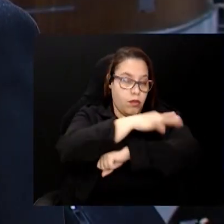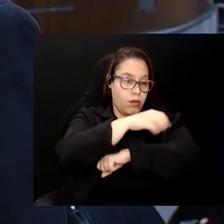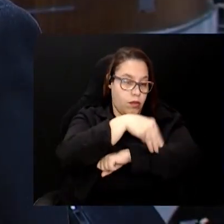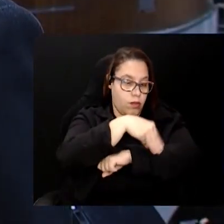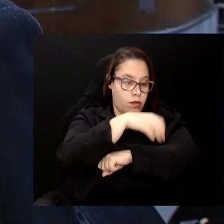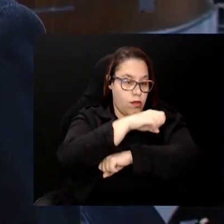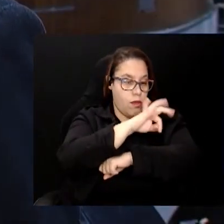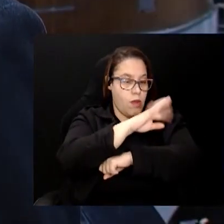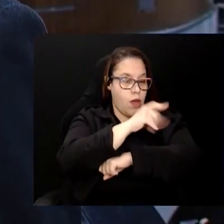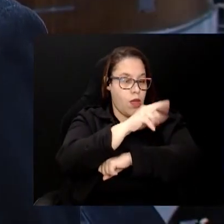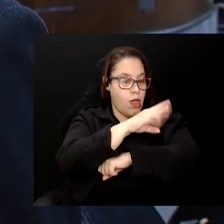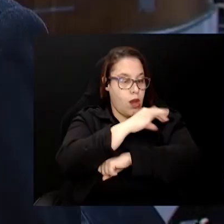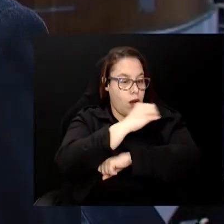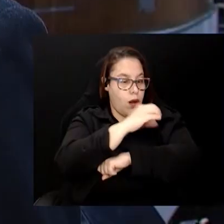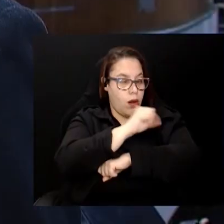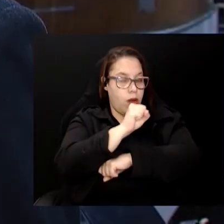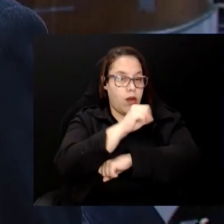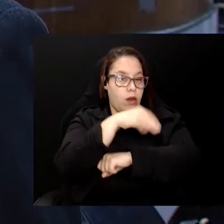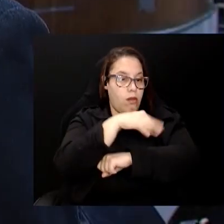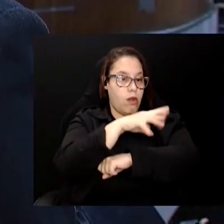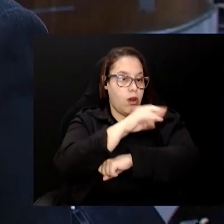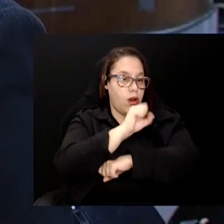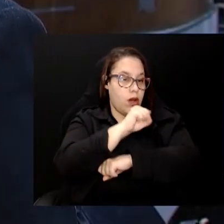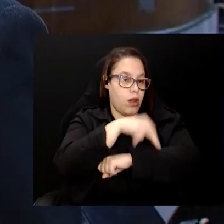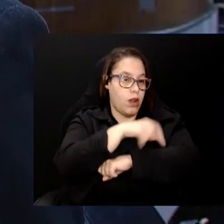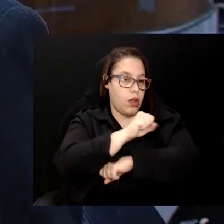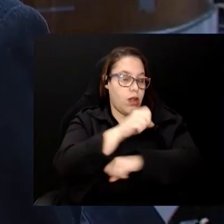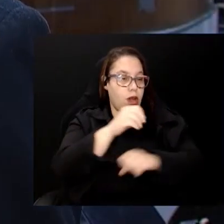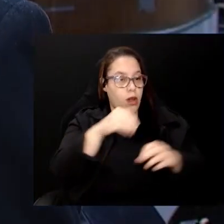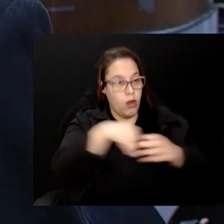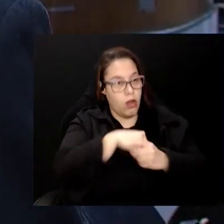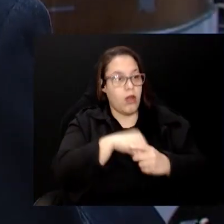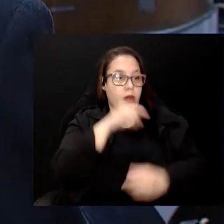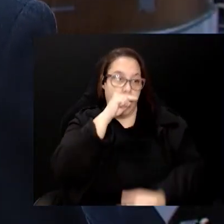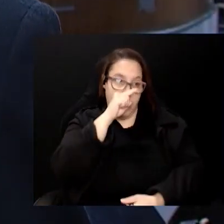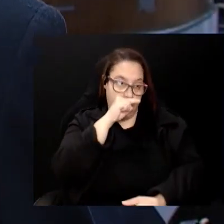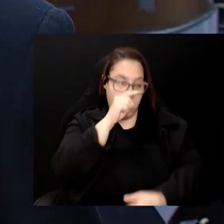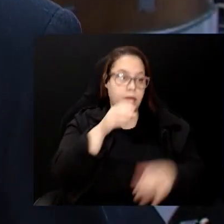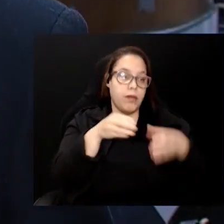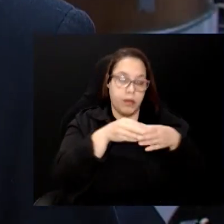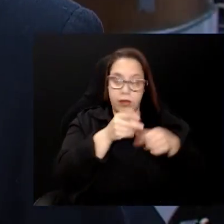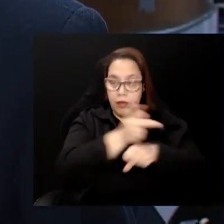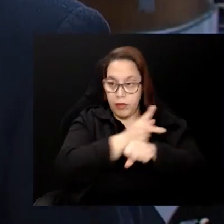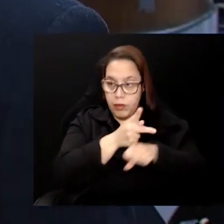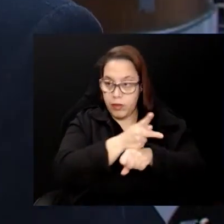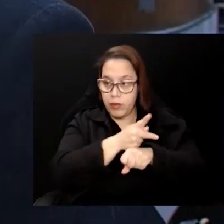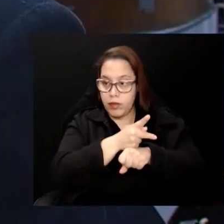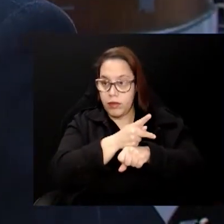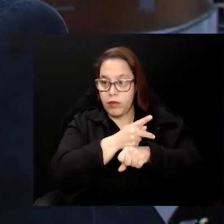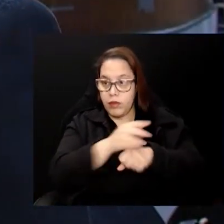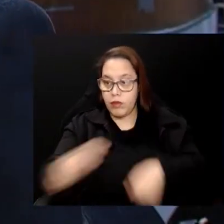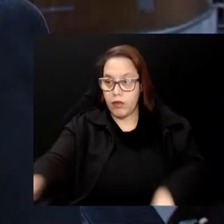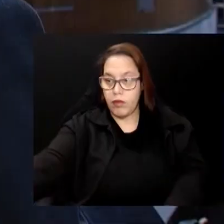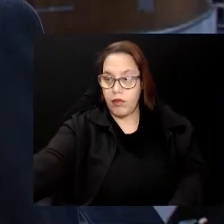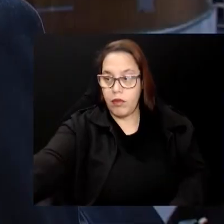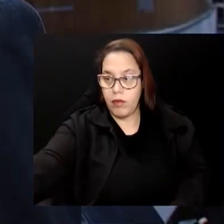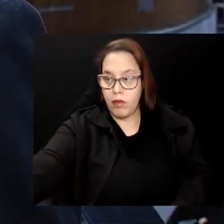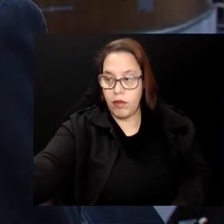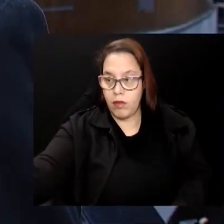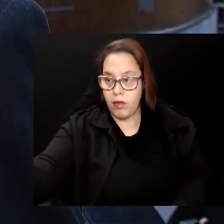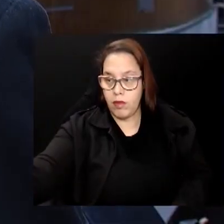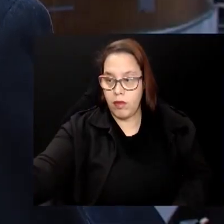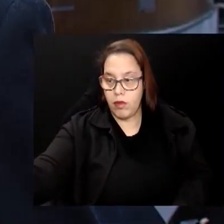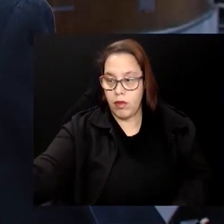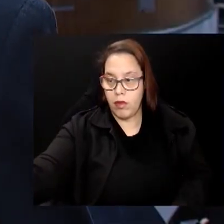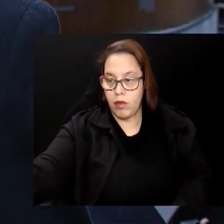da Avenida Mercedes-Benz, que fica dentro do distrito do Ouro Verde. Então essa comissão vai buscar, na interlocução com o governo do estado, com deputados federais,